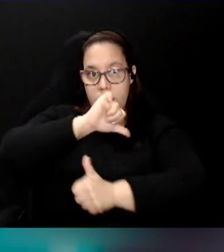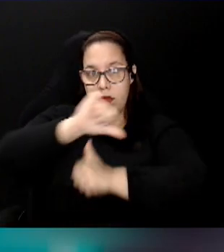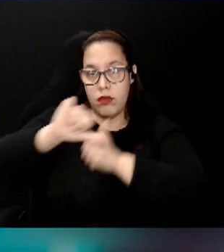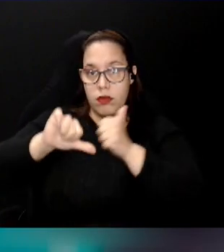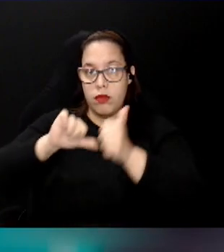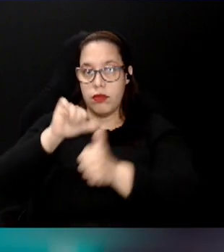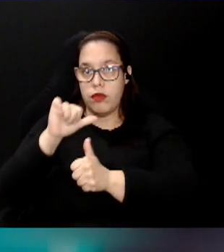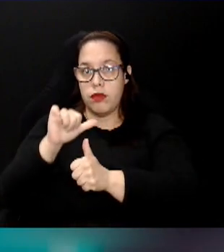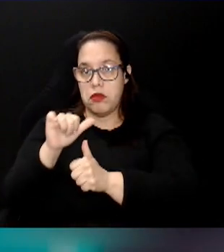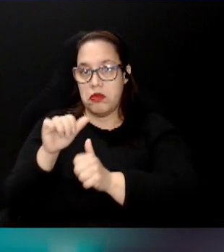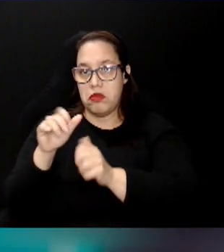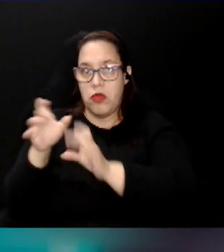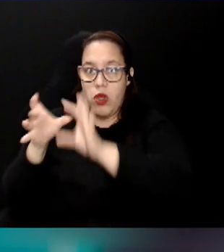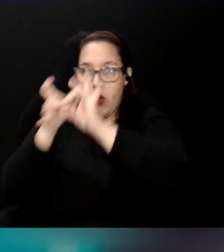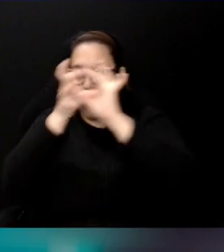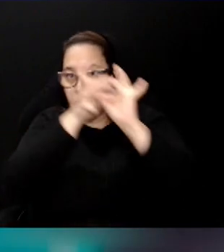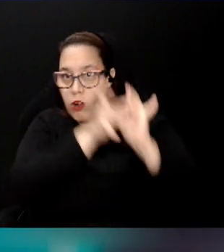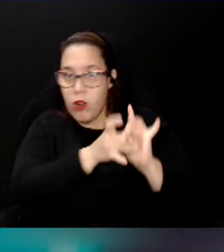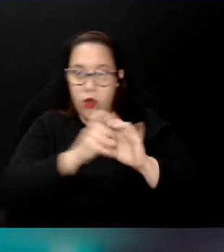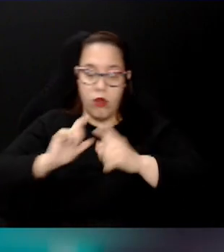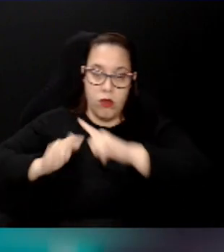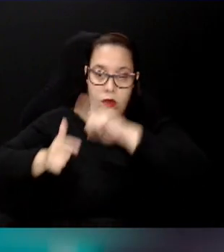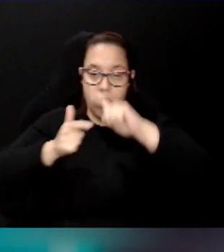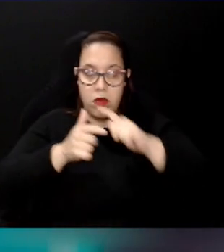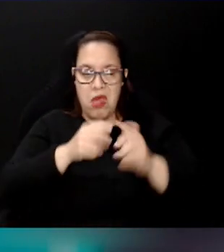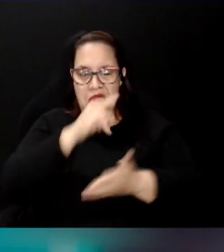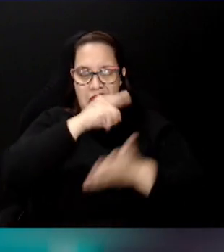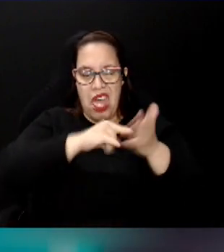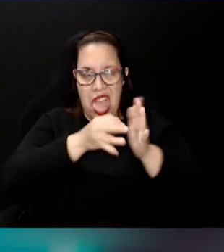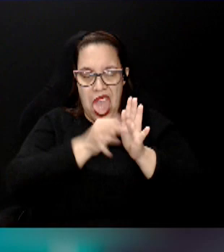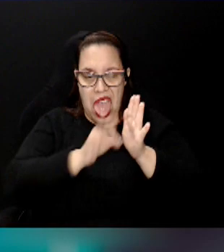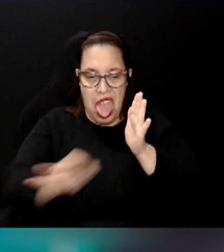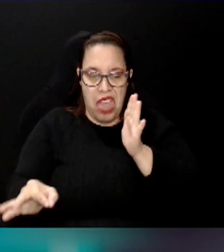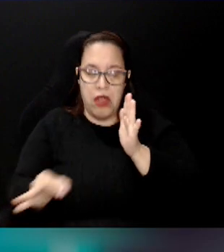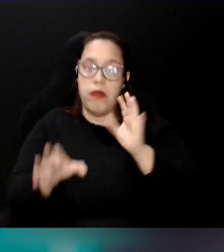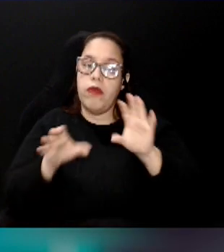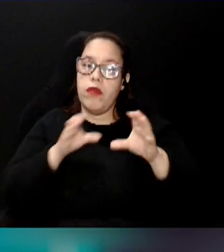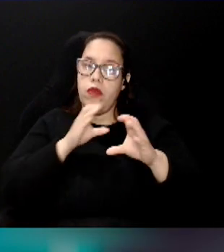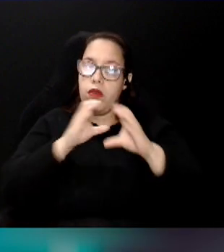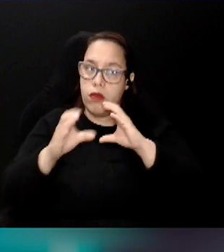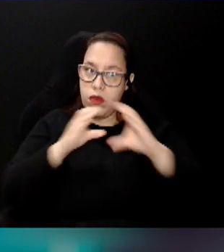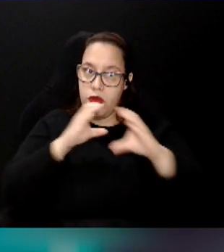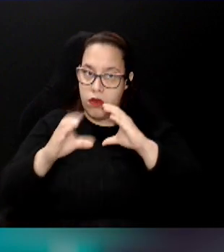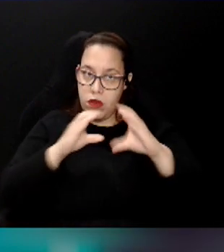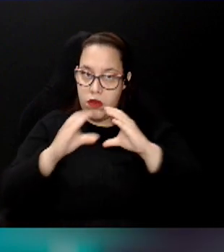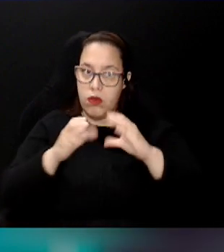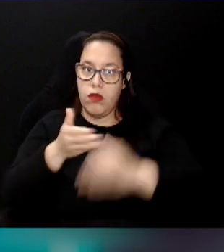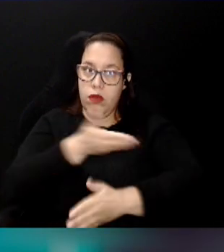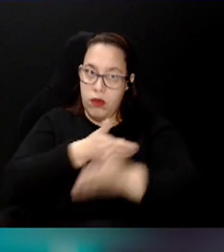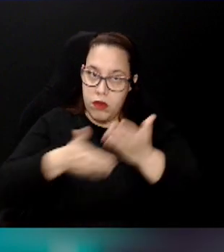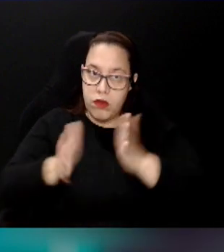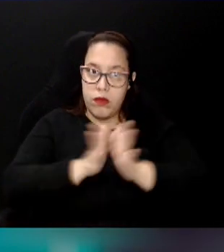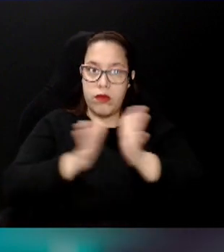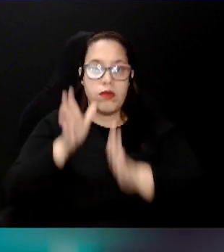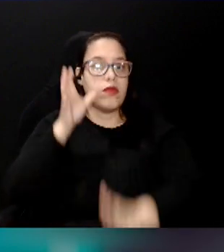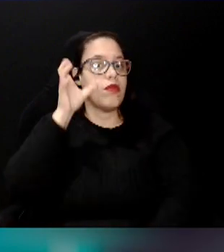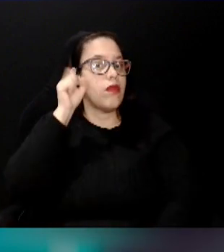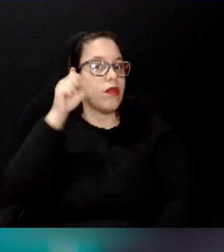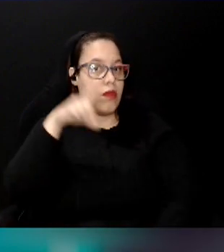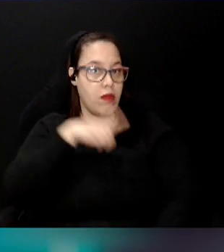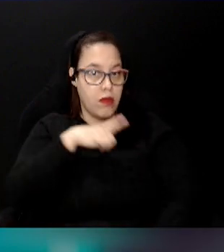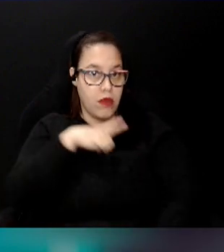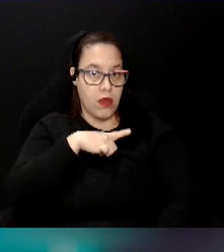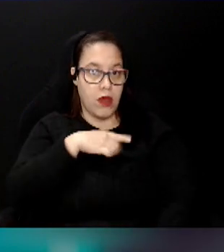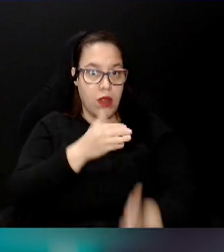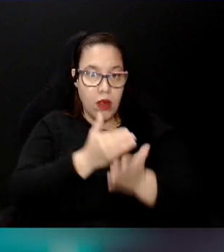escopo tradicionalmente burocrático para uma comunicação mais verticalizada, ou seja, a ouvidoria ela tem por ponto de partida o